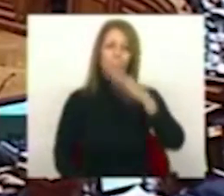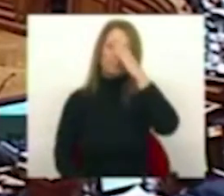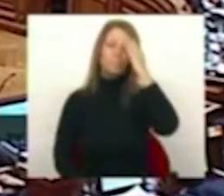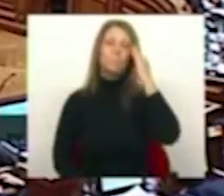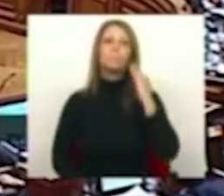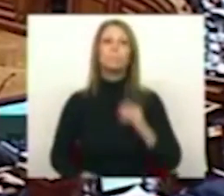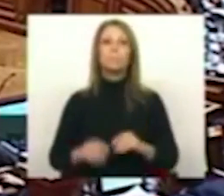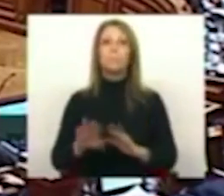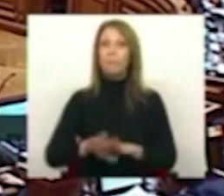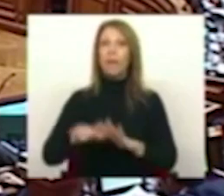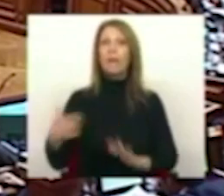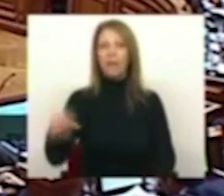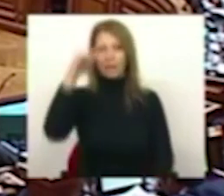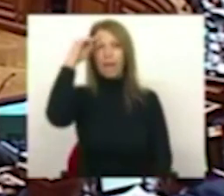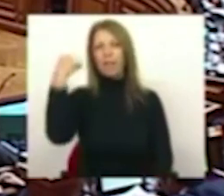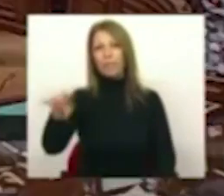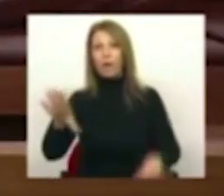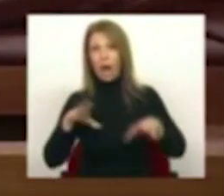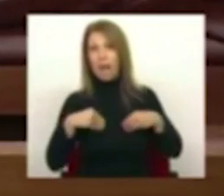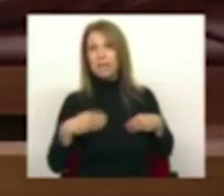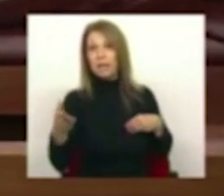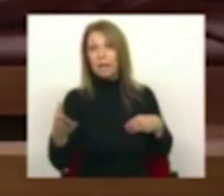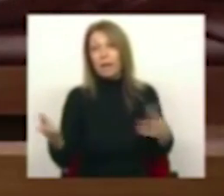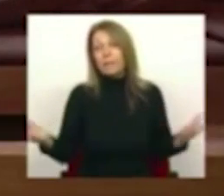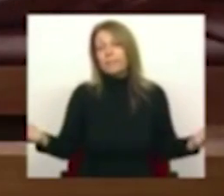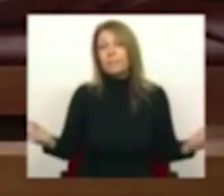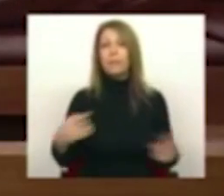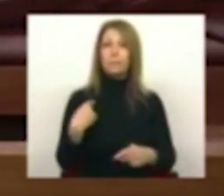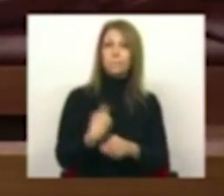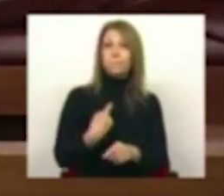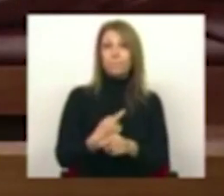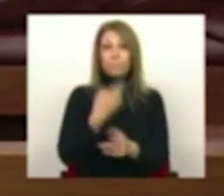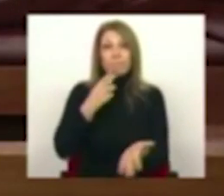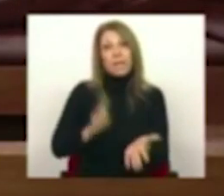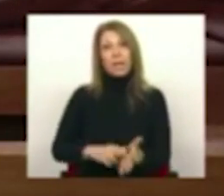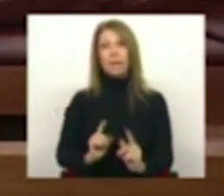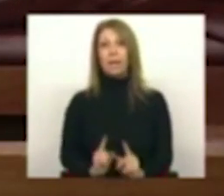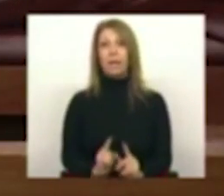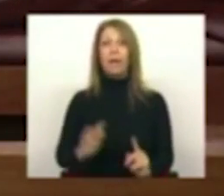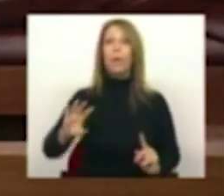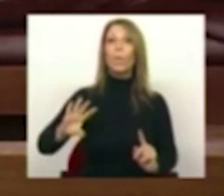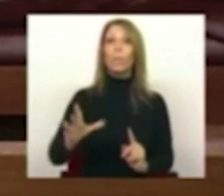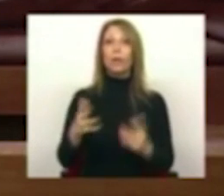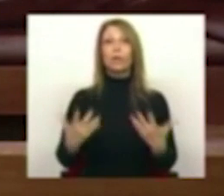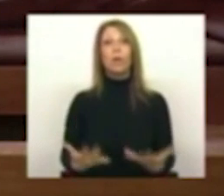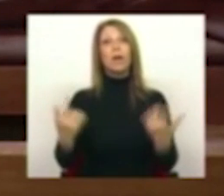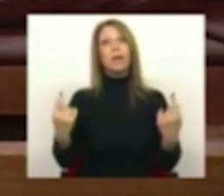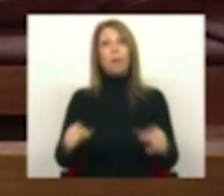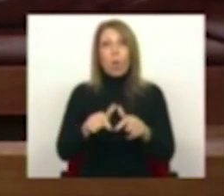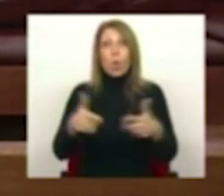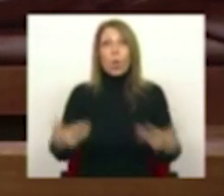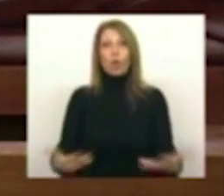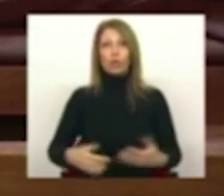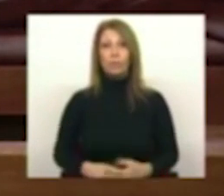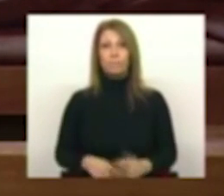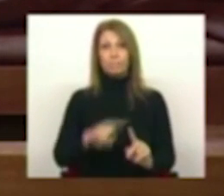À direita custa reconhecer, mas esta é mesmo a realidade do país em que vivemos hoje,